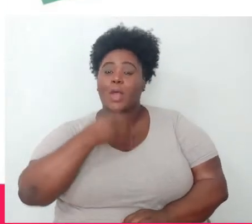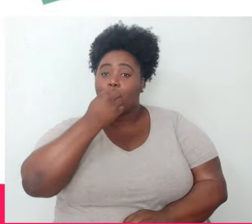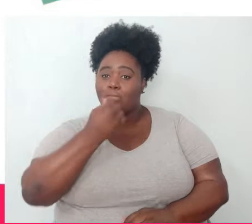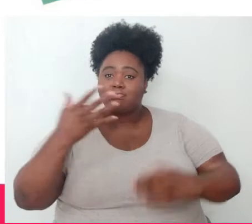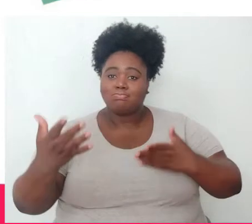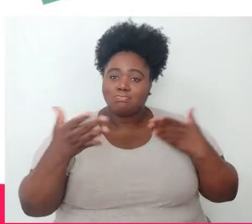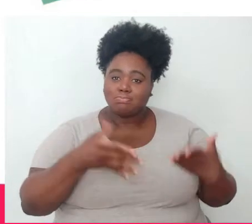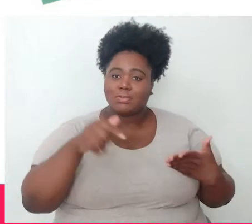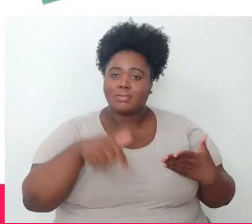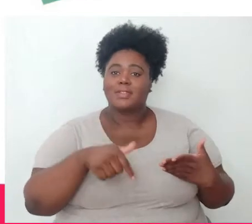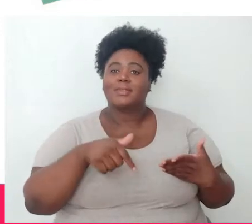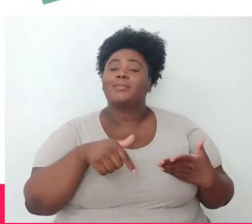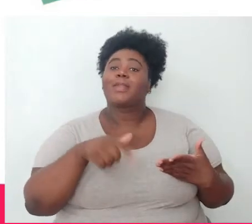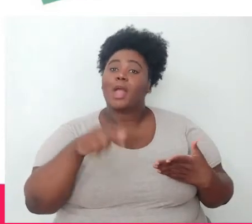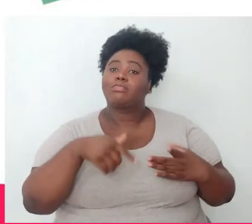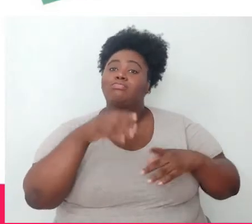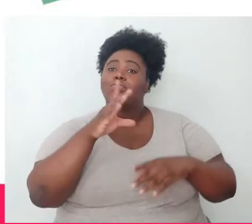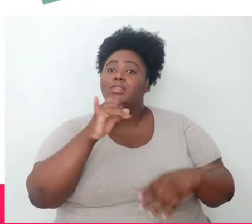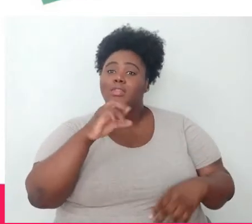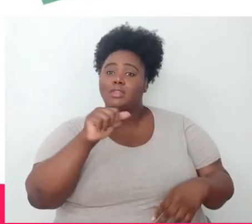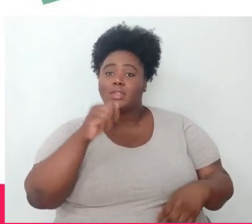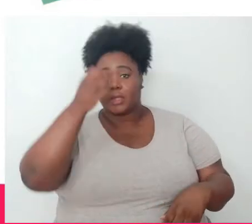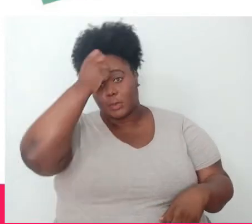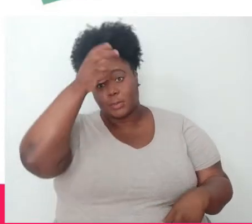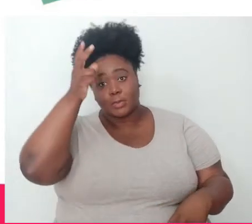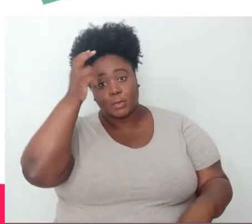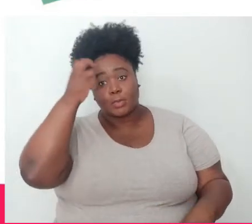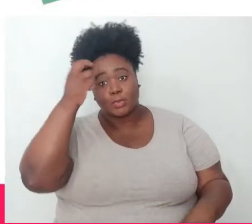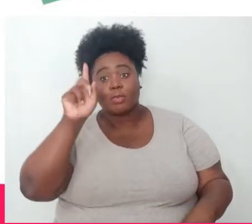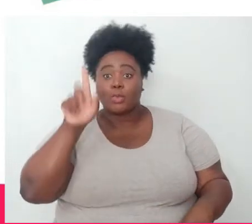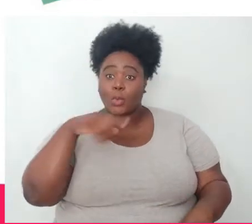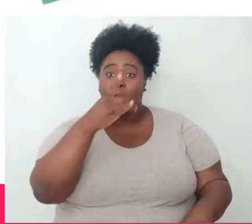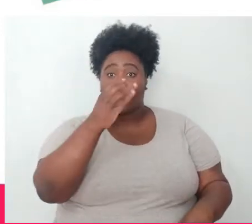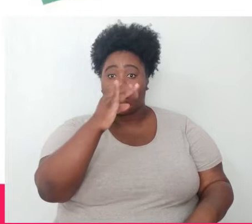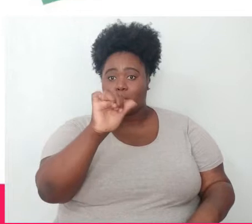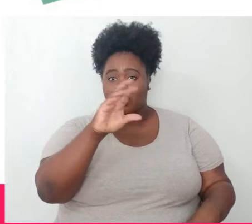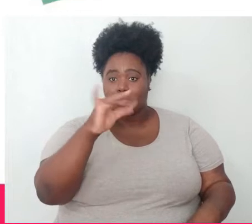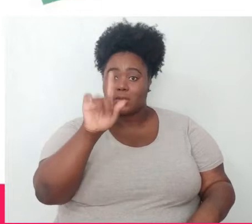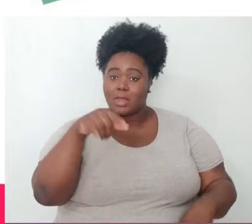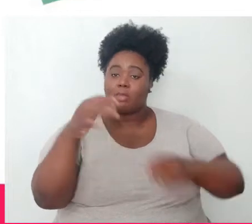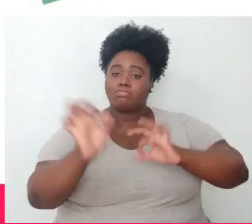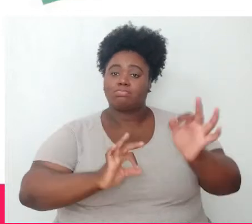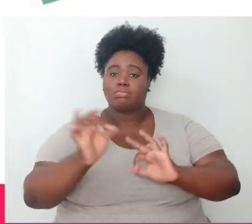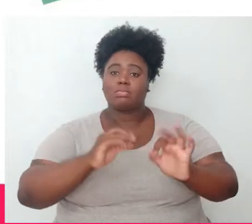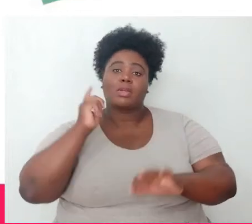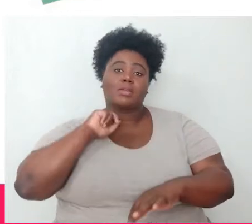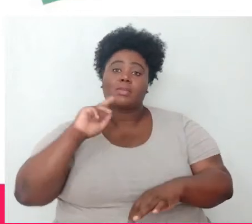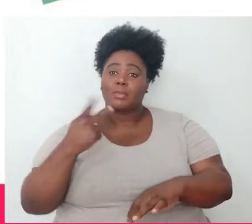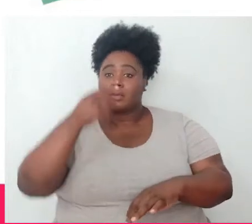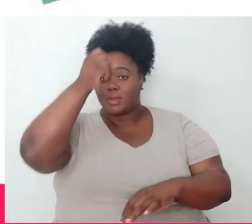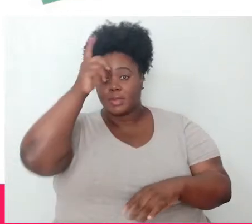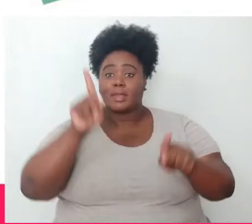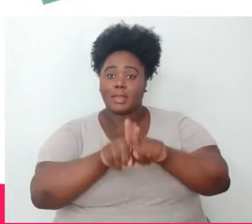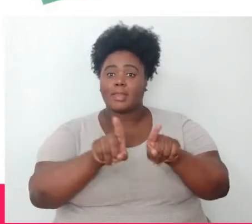Seja muito bem-vindas ao Circuito Municipal de Cultura. O Circuito é um projeto da Prefeitura de Belo Horizonte e da Fundação